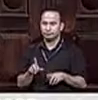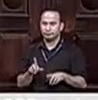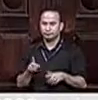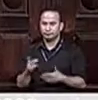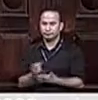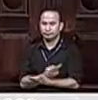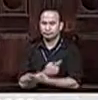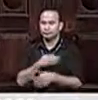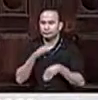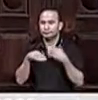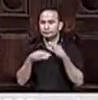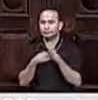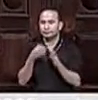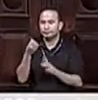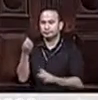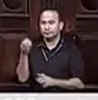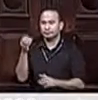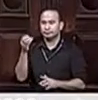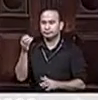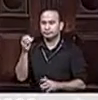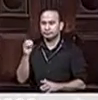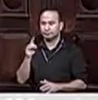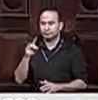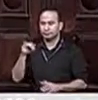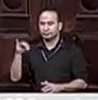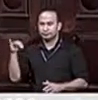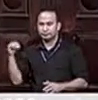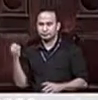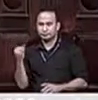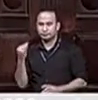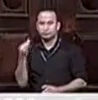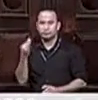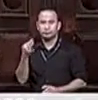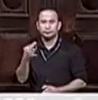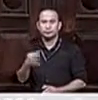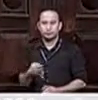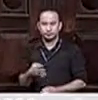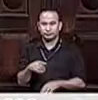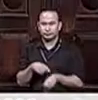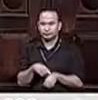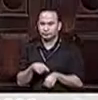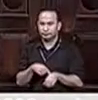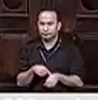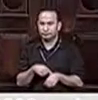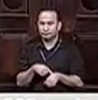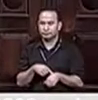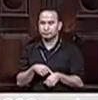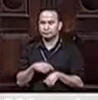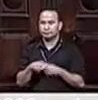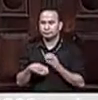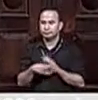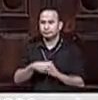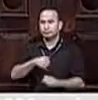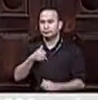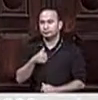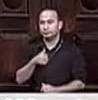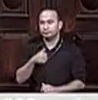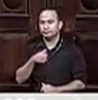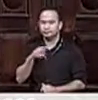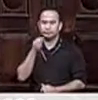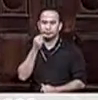até 60 dias contado da data do recebimento. Extingue-se em 1º de setembro, mas é